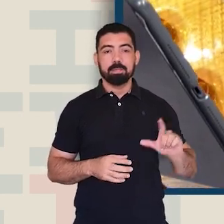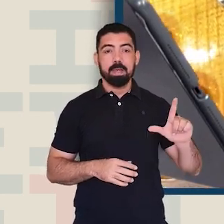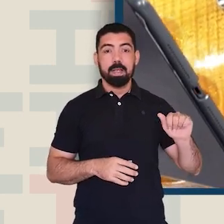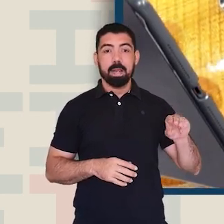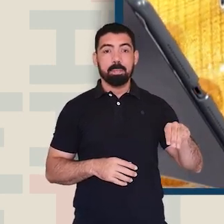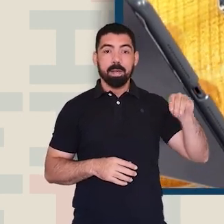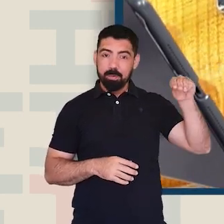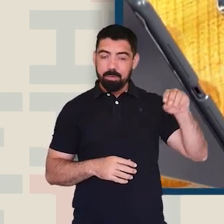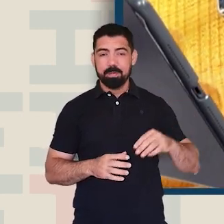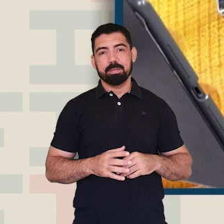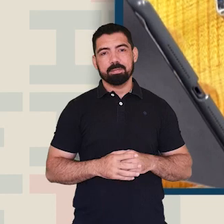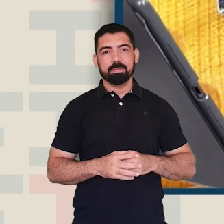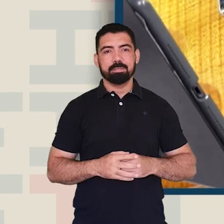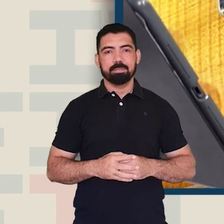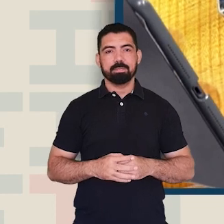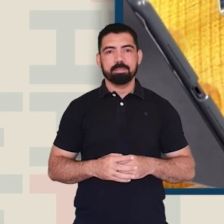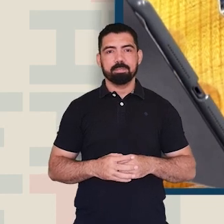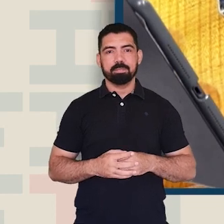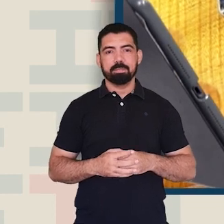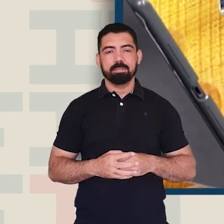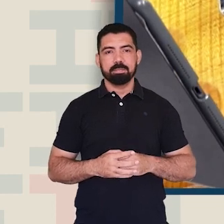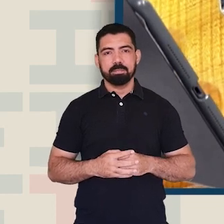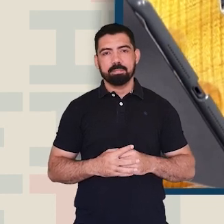Escala de Lá maior aqui, né? Escala de Lá maior aqui.